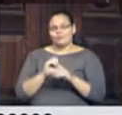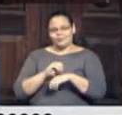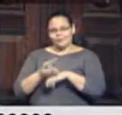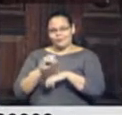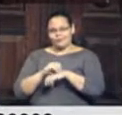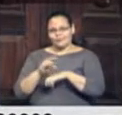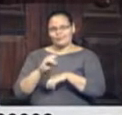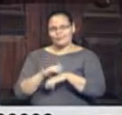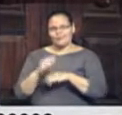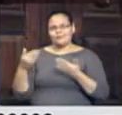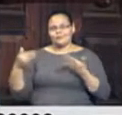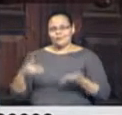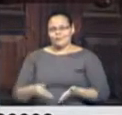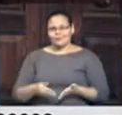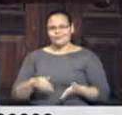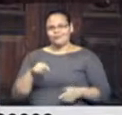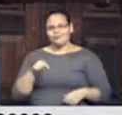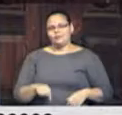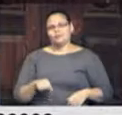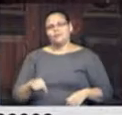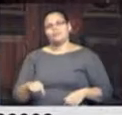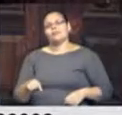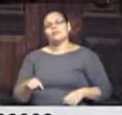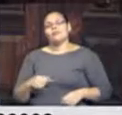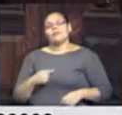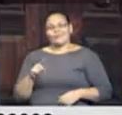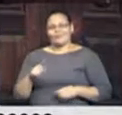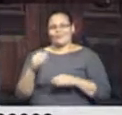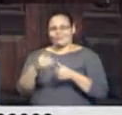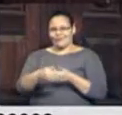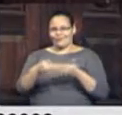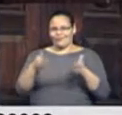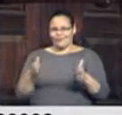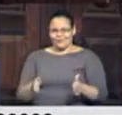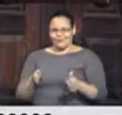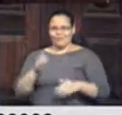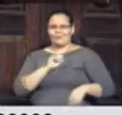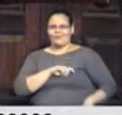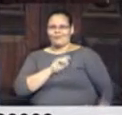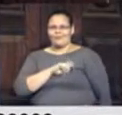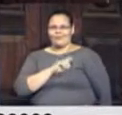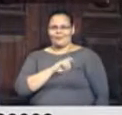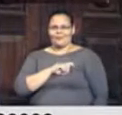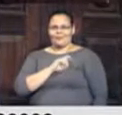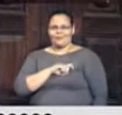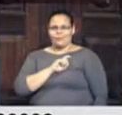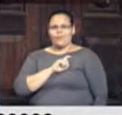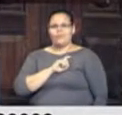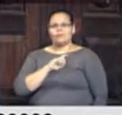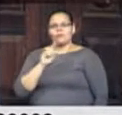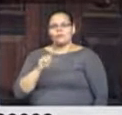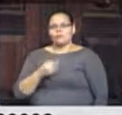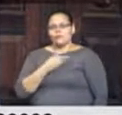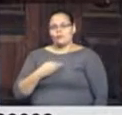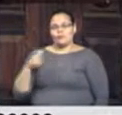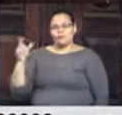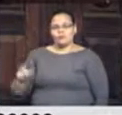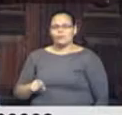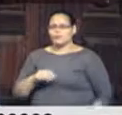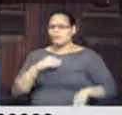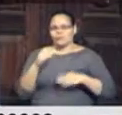que chegaram na casa, no chamado pacote de maldades ou não do Poder Executivo, em todas